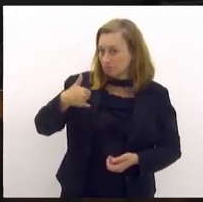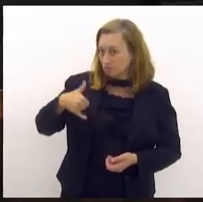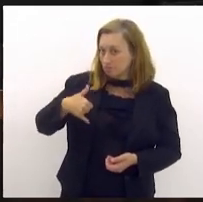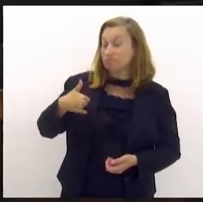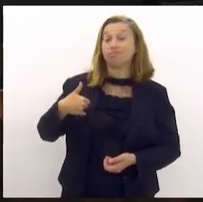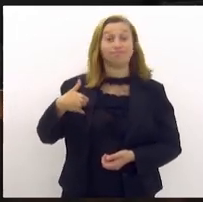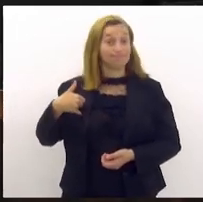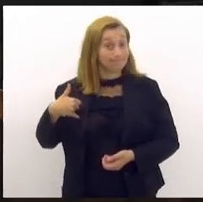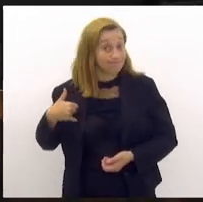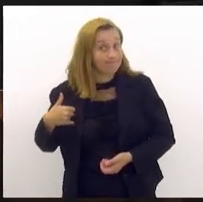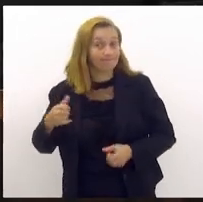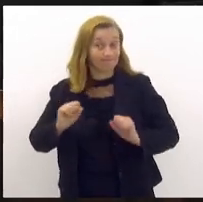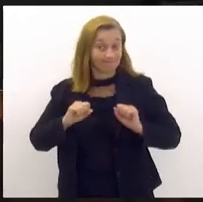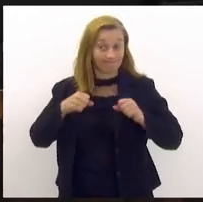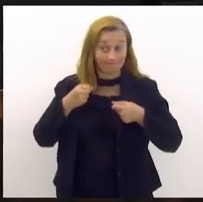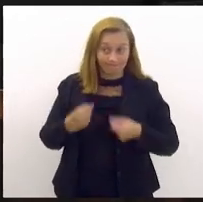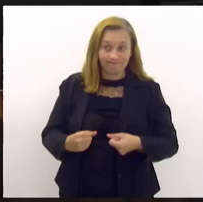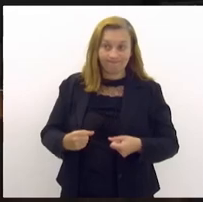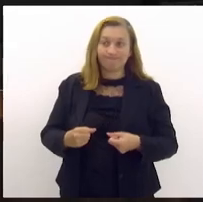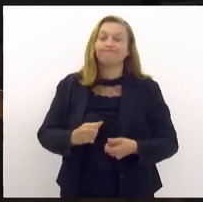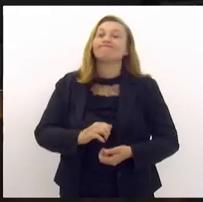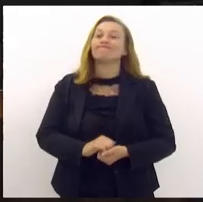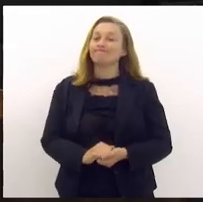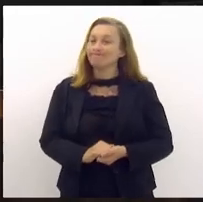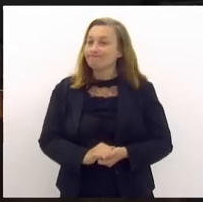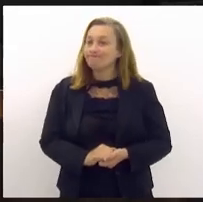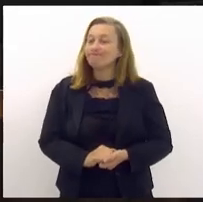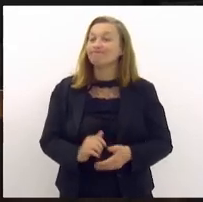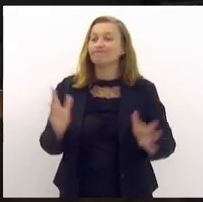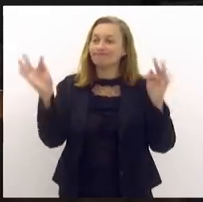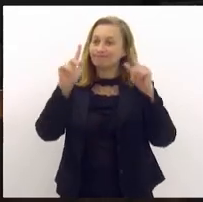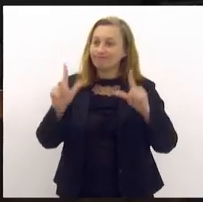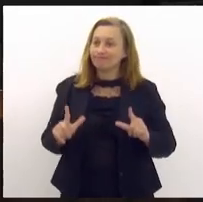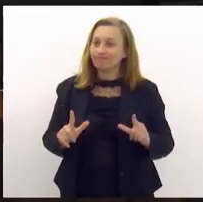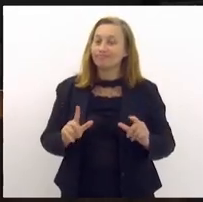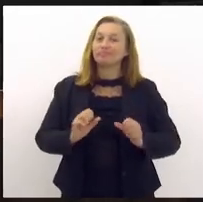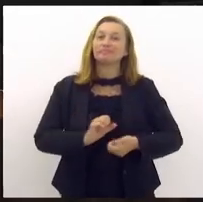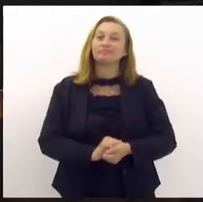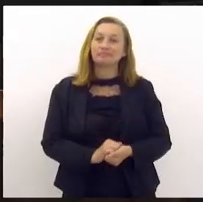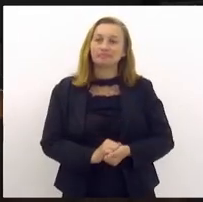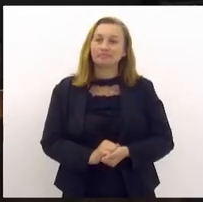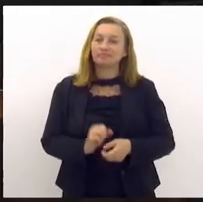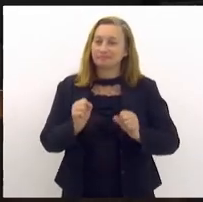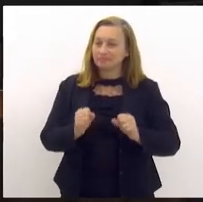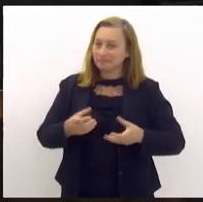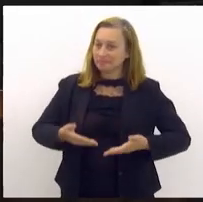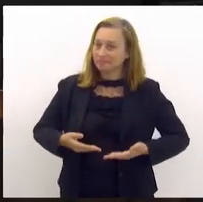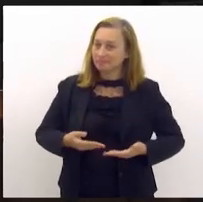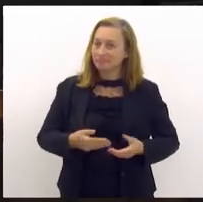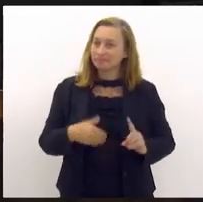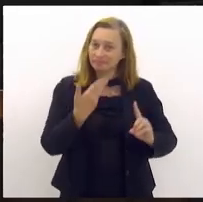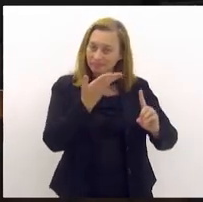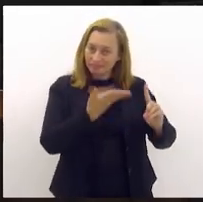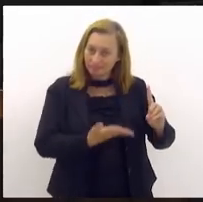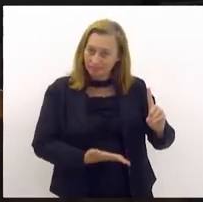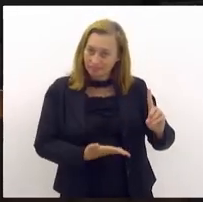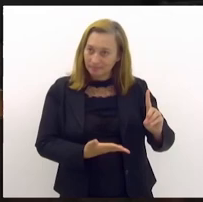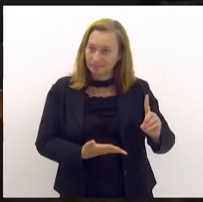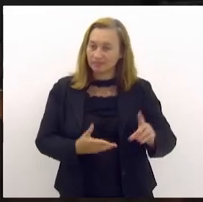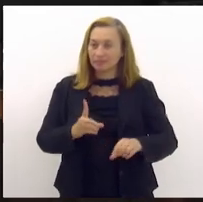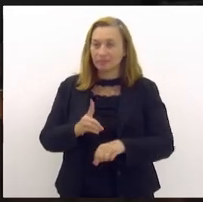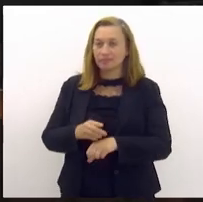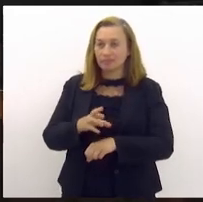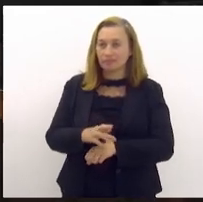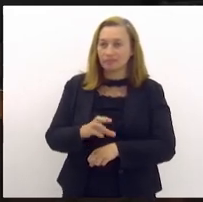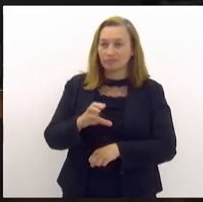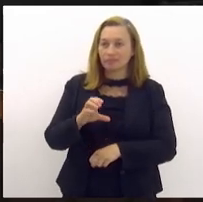superativo, participante de tudo, e a gente fica muito feliz de poder conceder essa honraria para o doutor Sidney